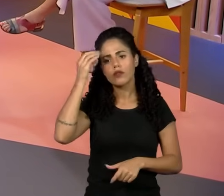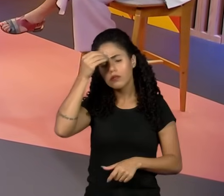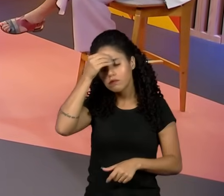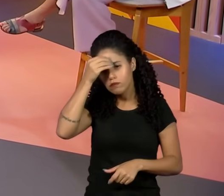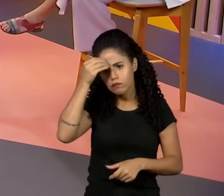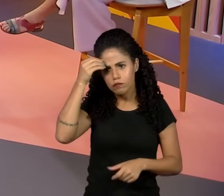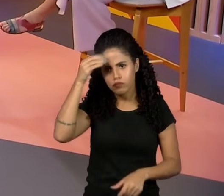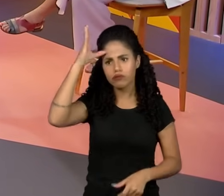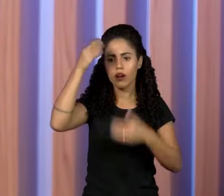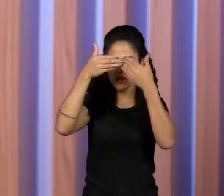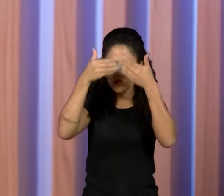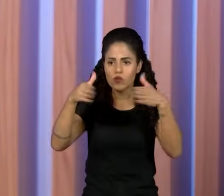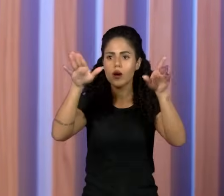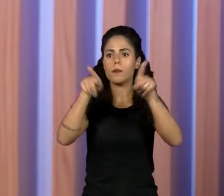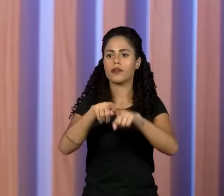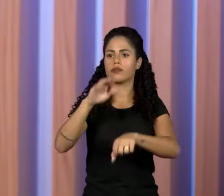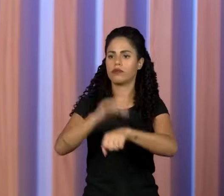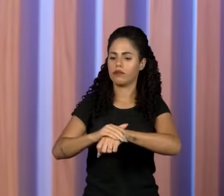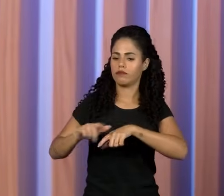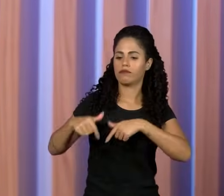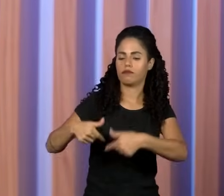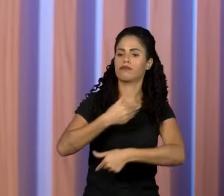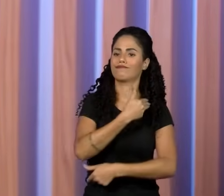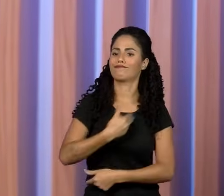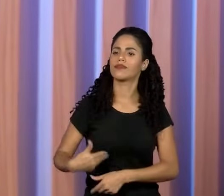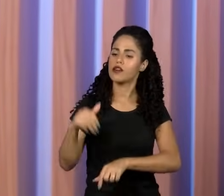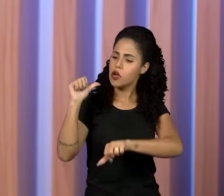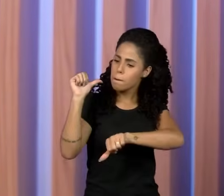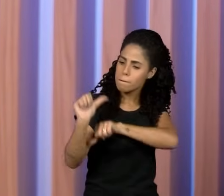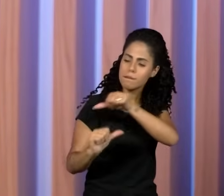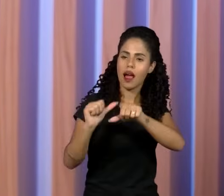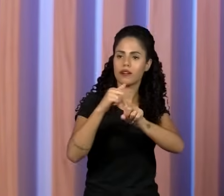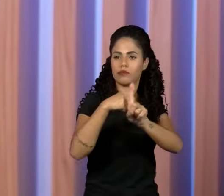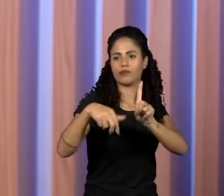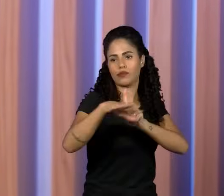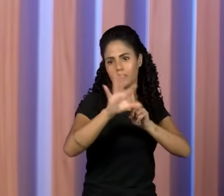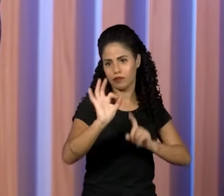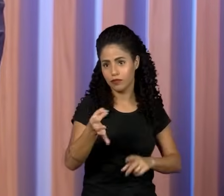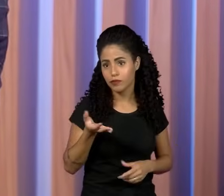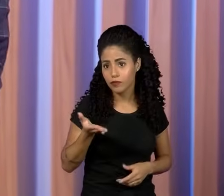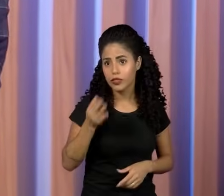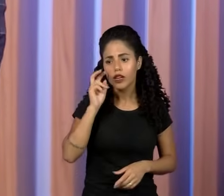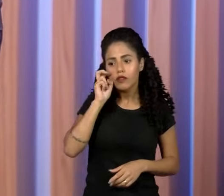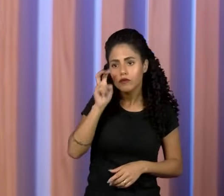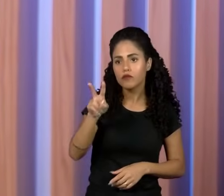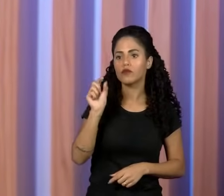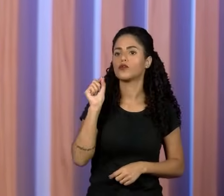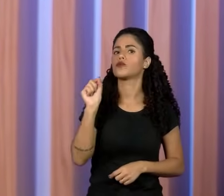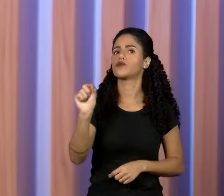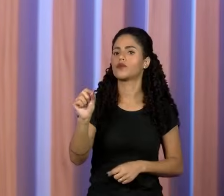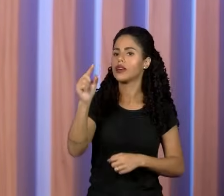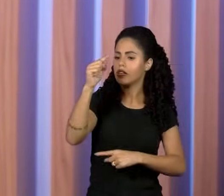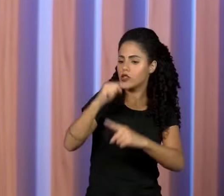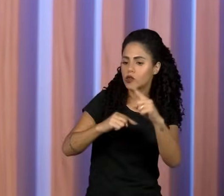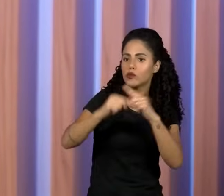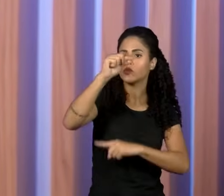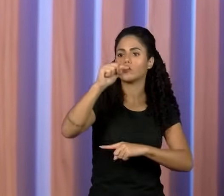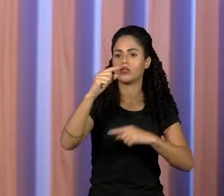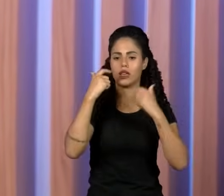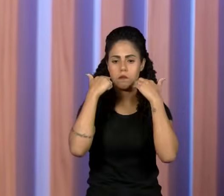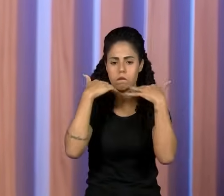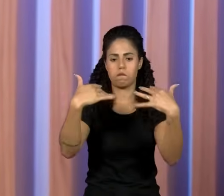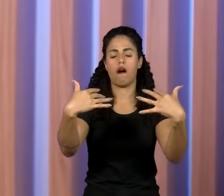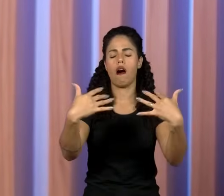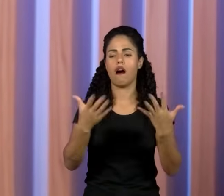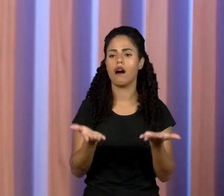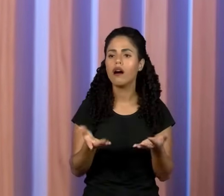políticas públicas, porque elas são motores transformadores da sociedade. Quando nós vemos esse sucesso de público, a gente